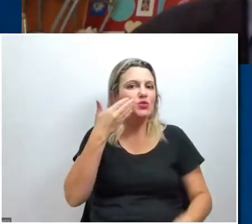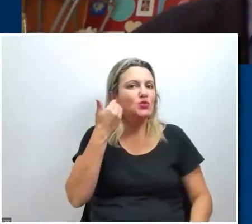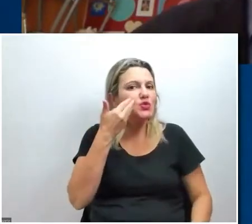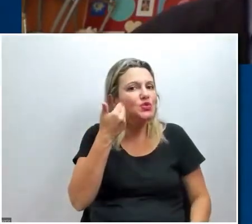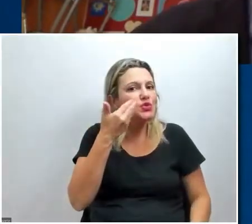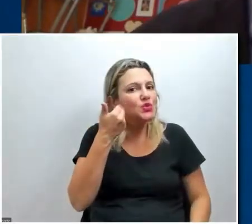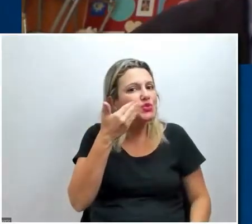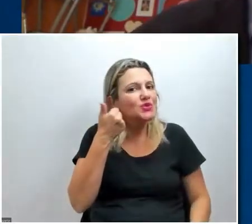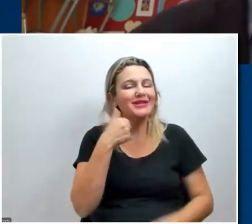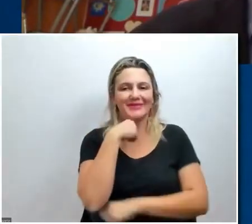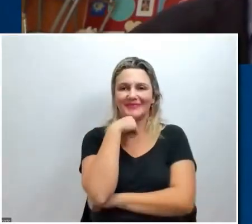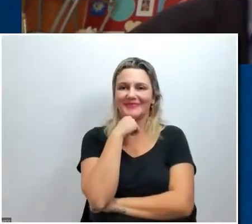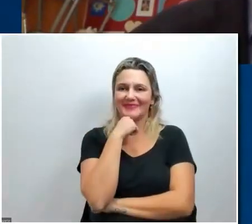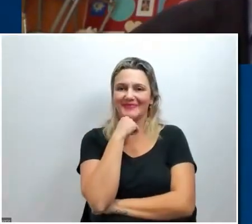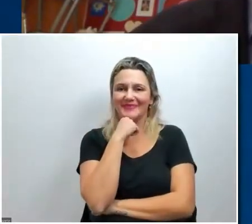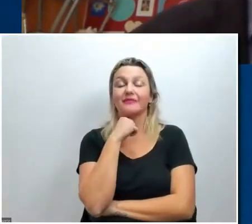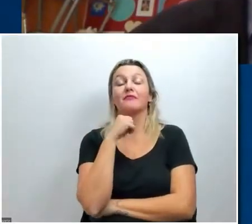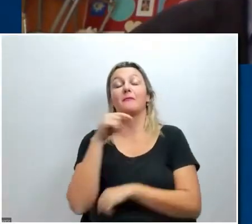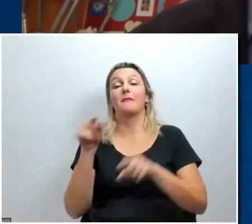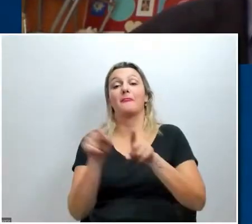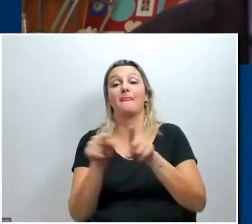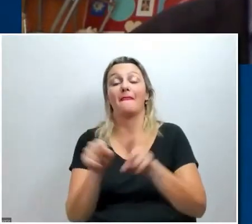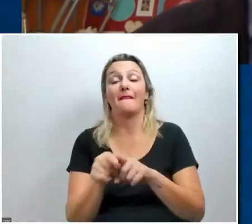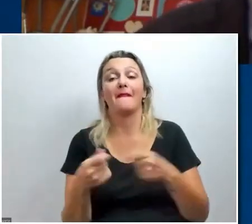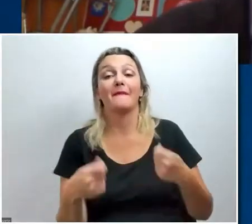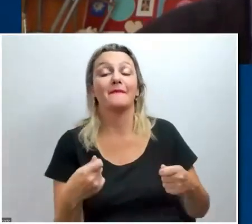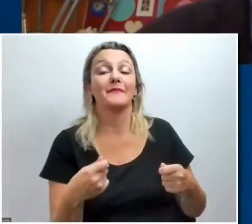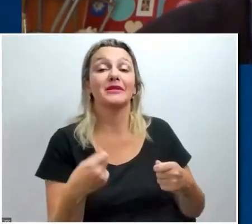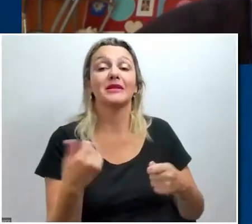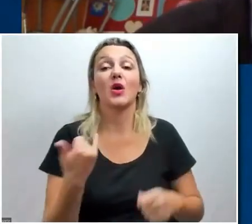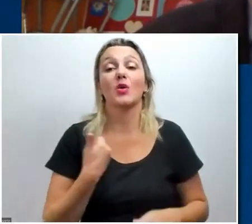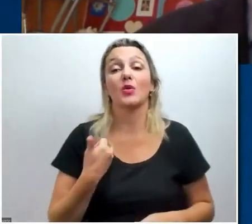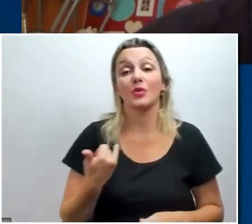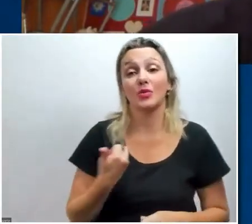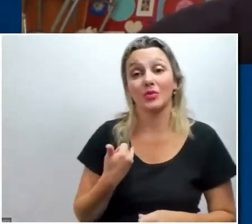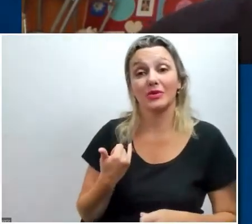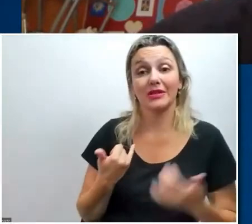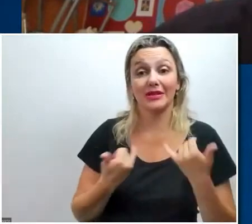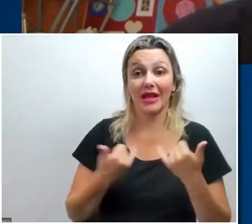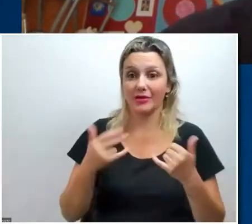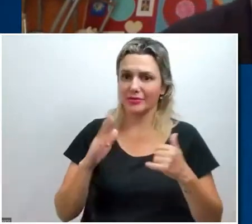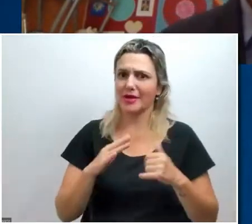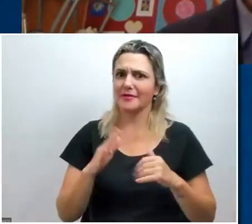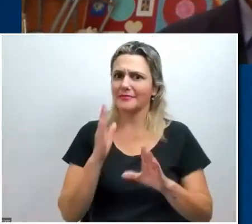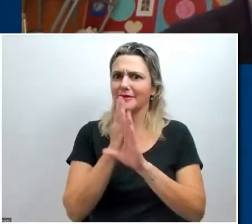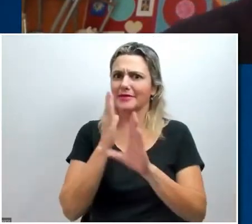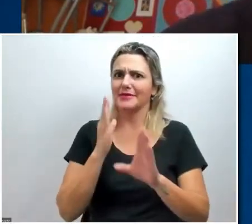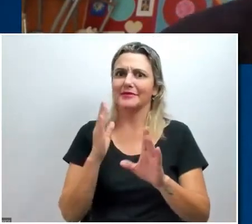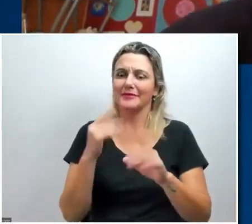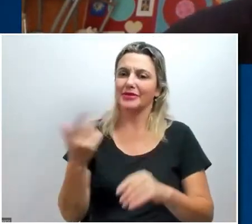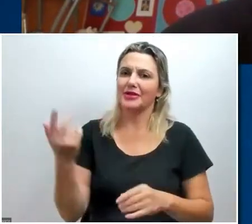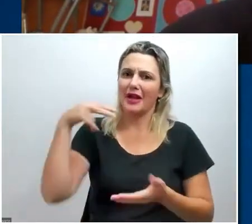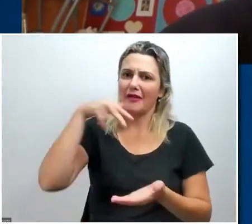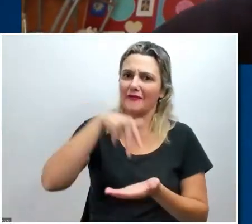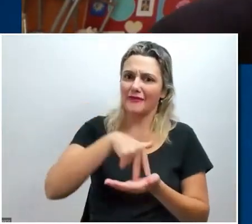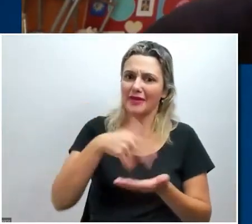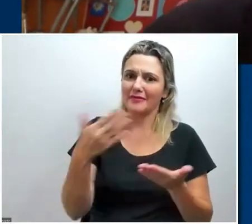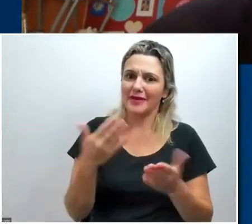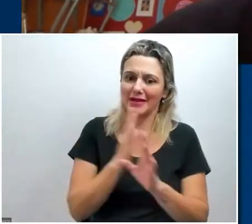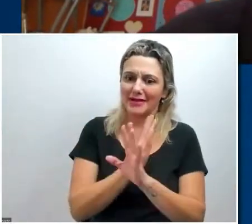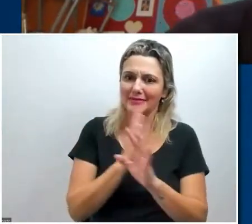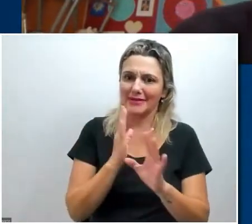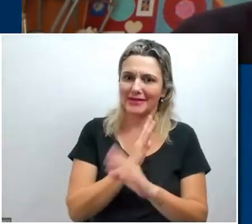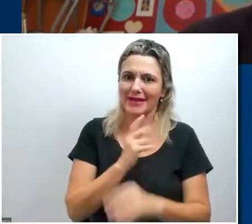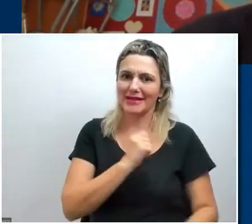E depois, doutor, você precisa me contar da história, gente. Eu descobri que ele já veio aqui na minha cidade, Saskatoon, Saskatchewan, no Canadá. Gente, isso aqui não é qualquer pessoa que vem